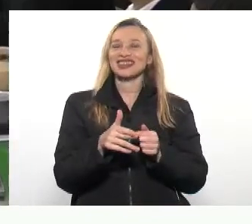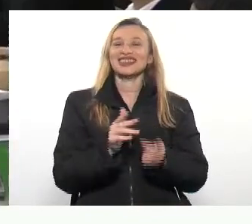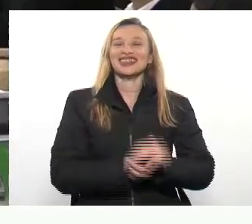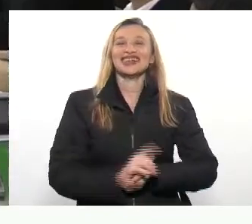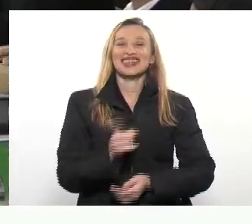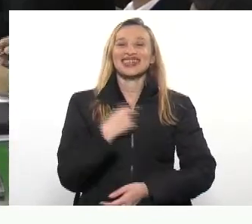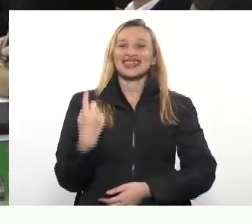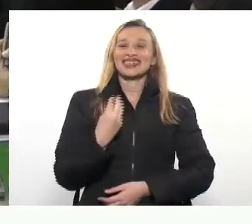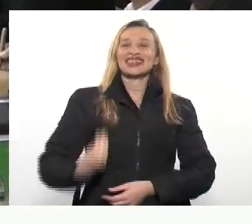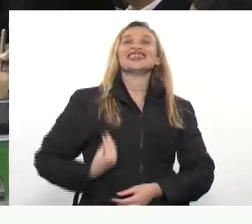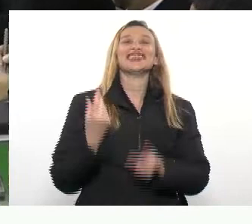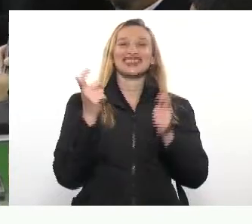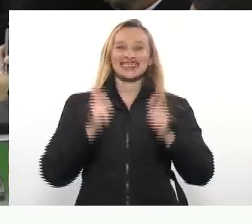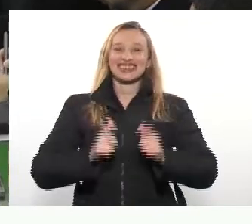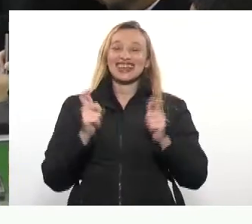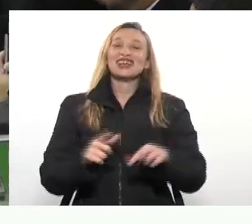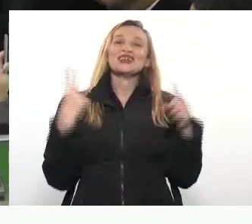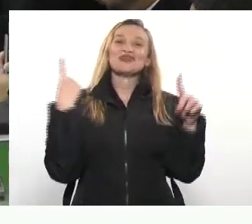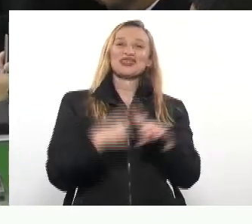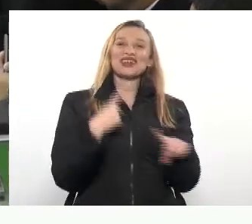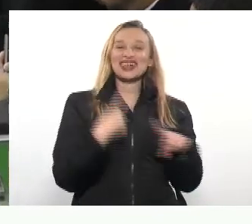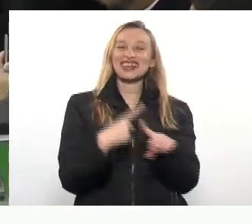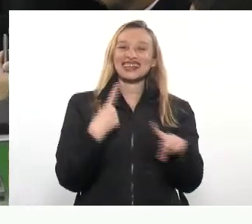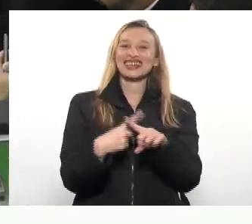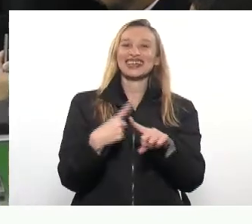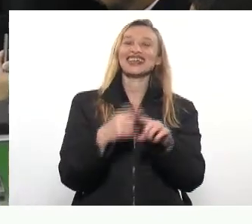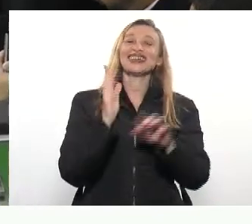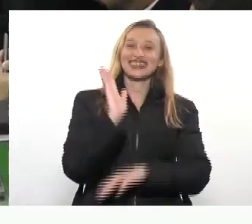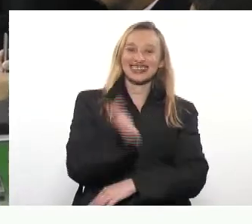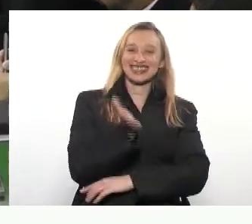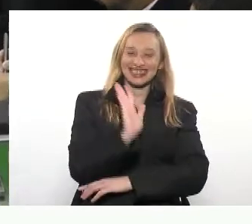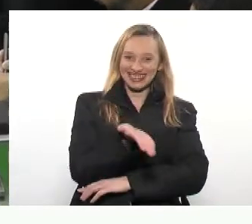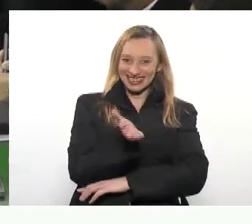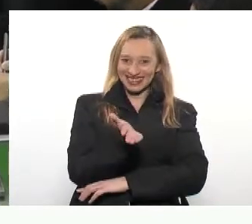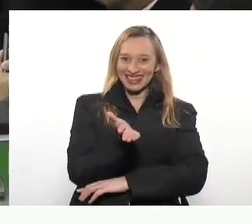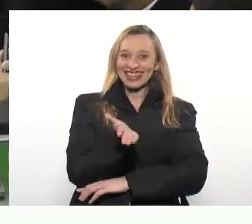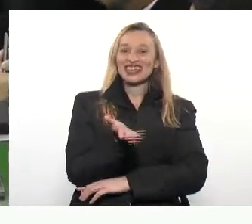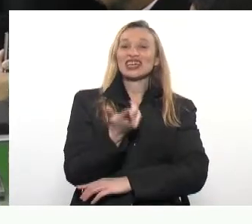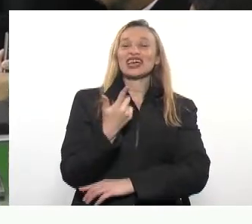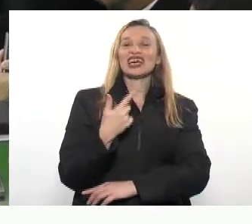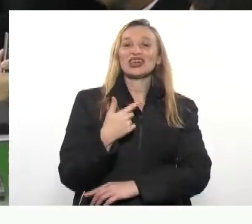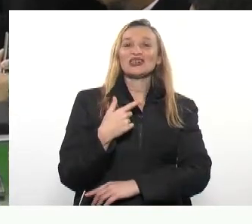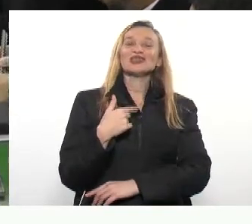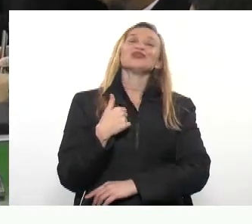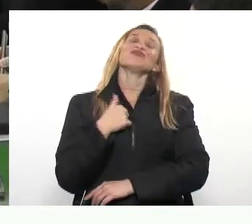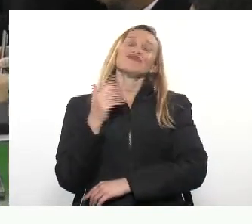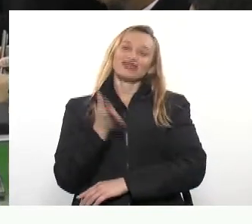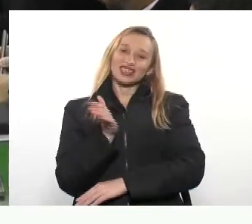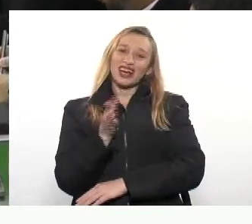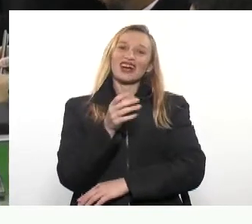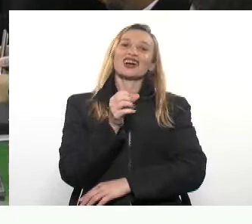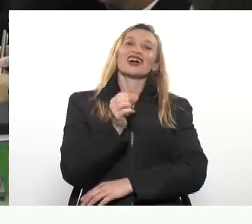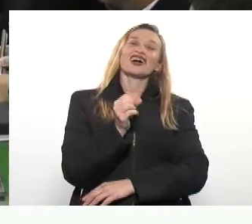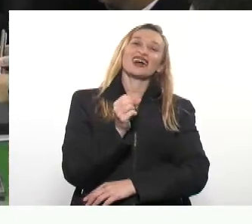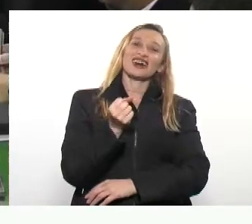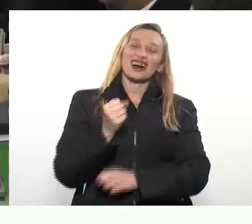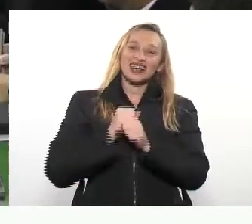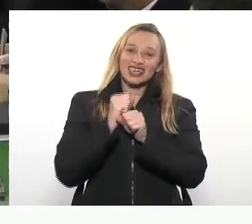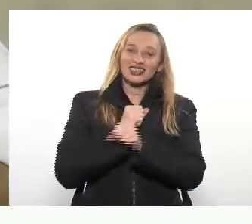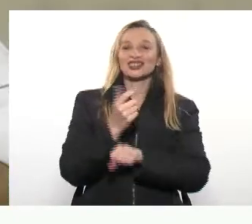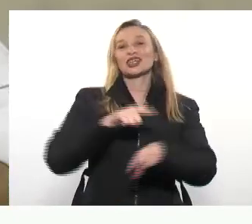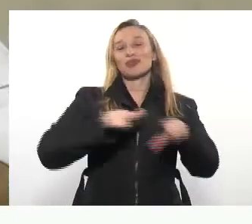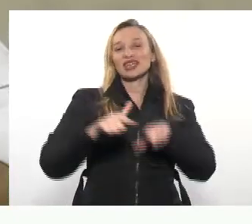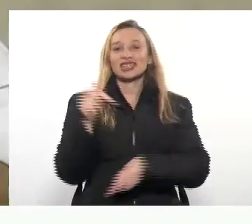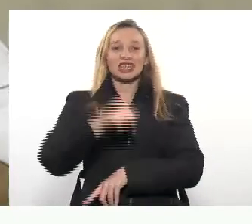presença aqui, porque eu já não sou um deputado novato, já estou aqui já há um tempo, como o deputado Jorge Felipe